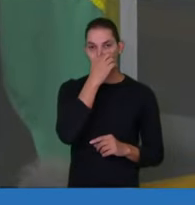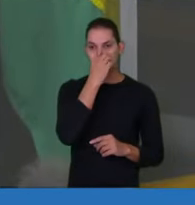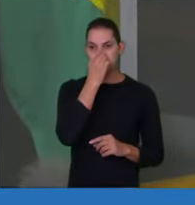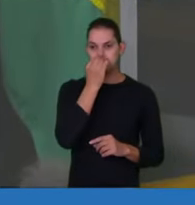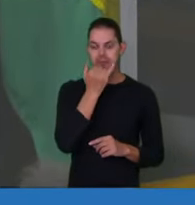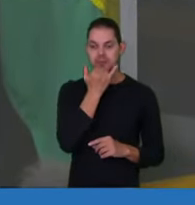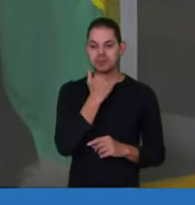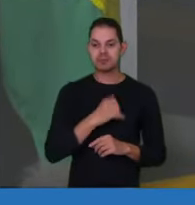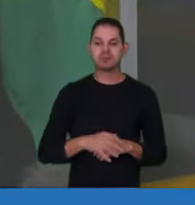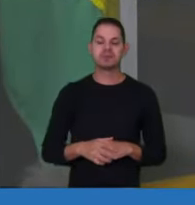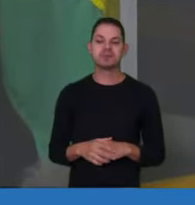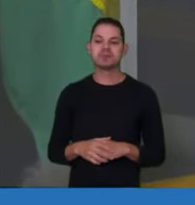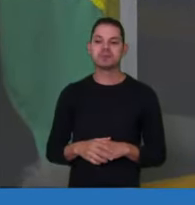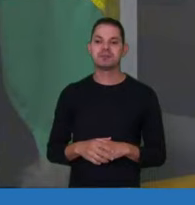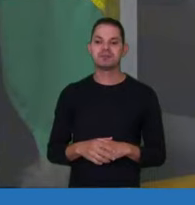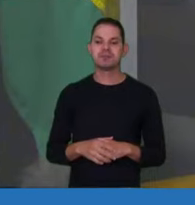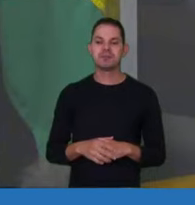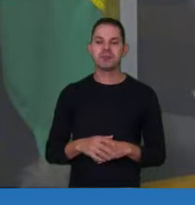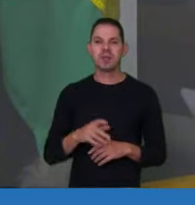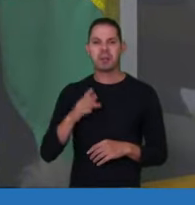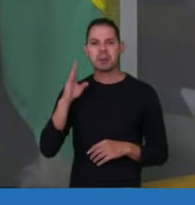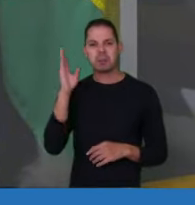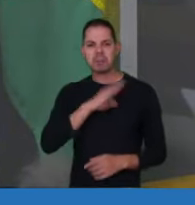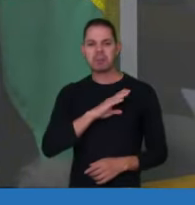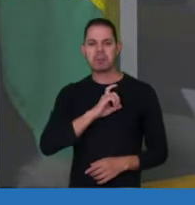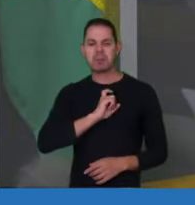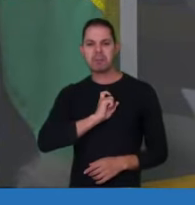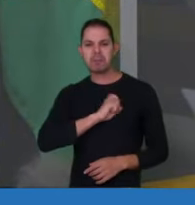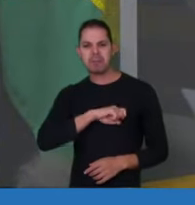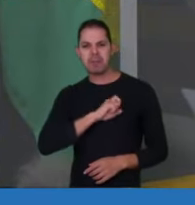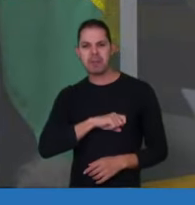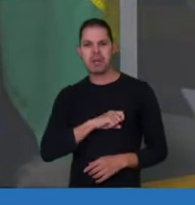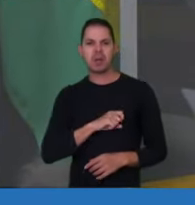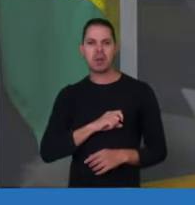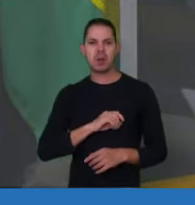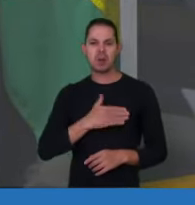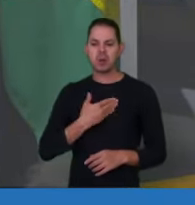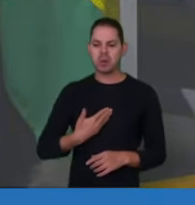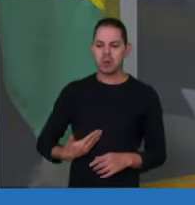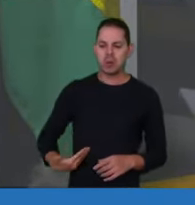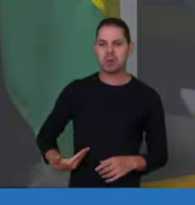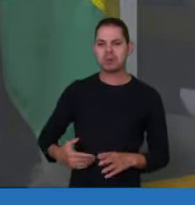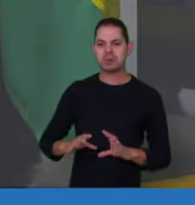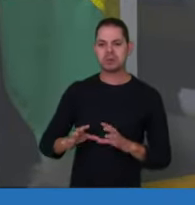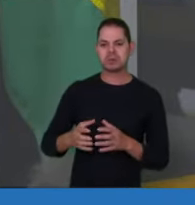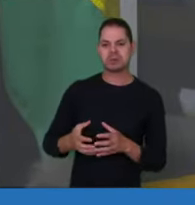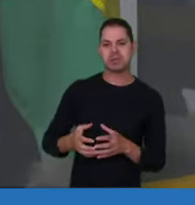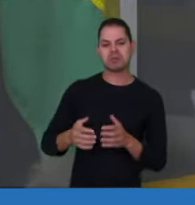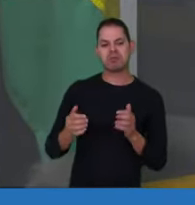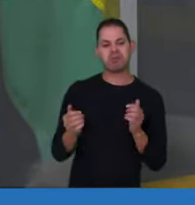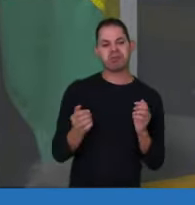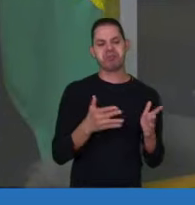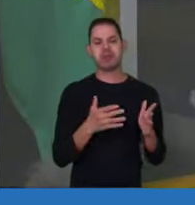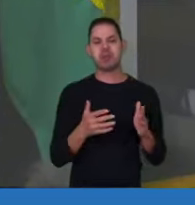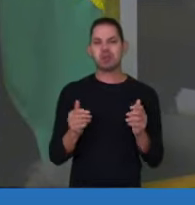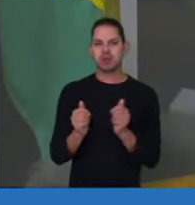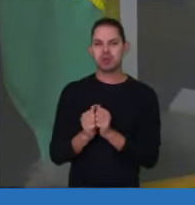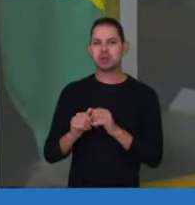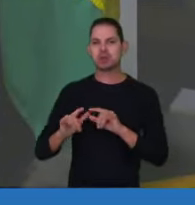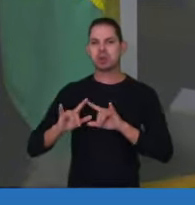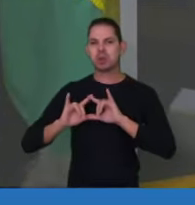há uma promiscuidade do Estado junto com o crime